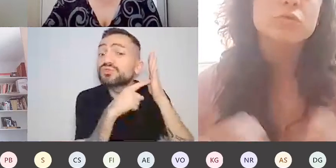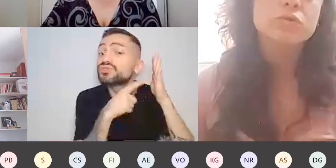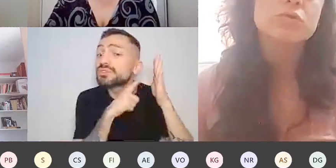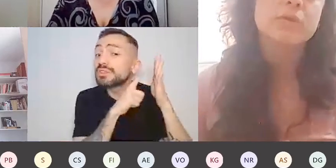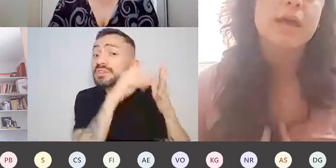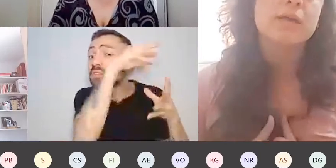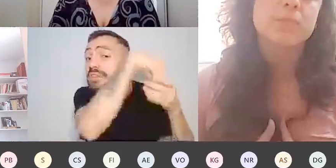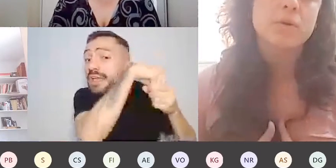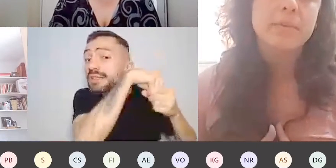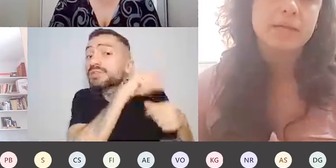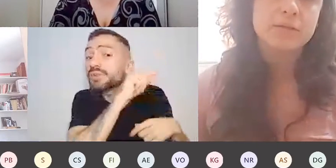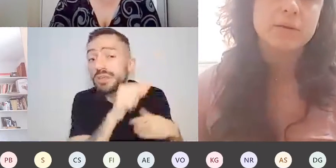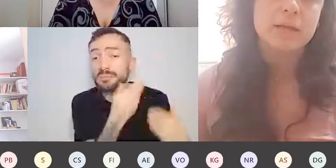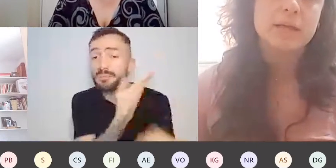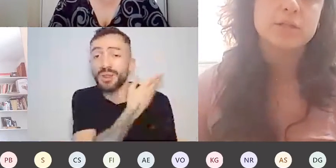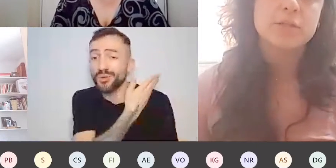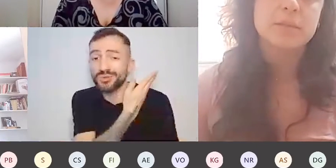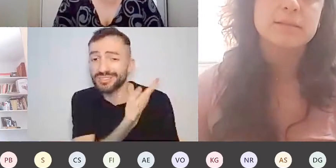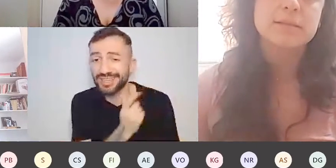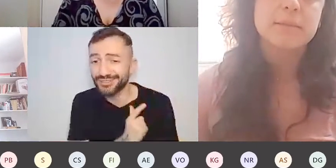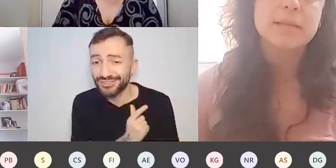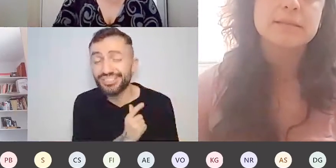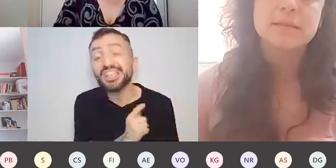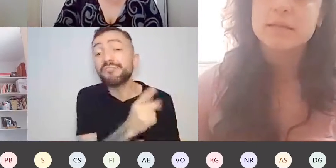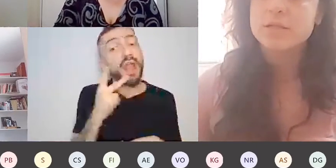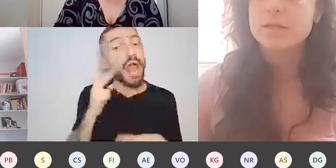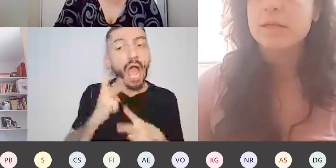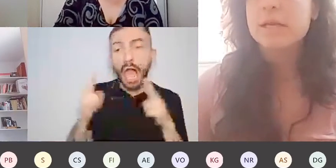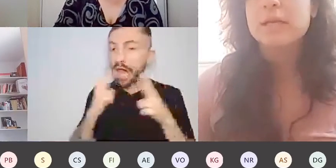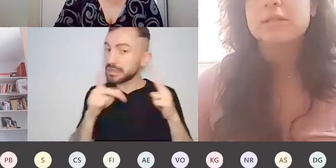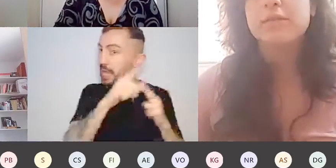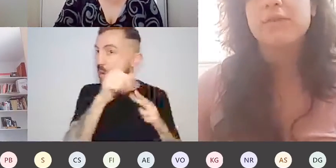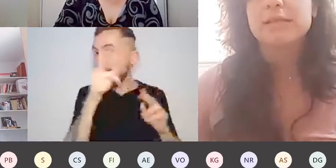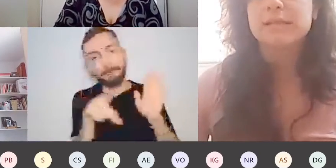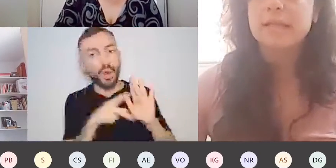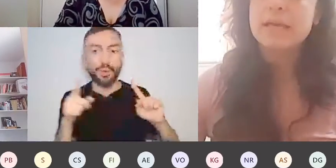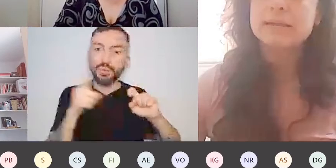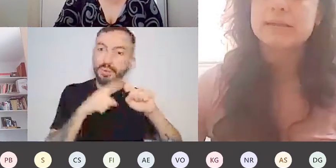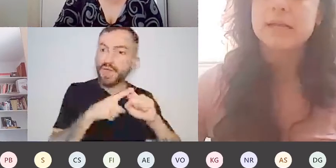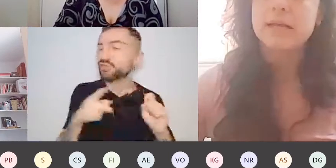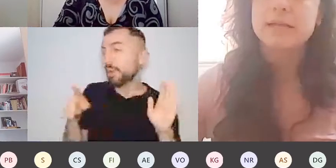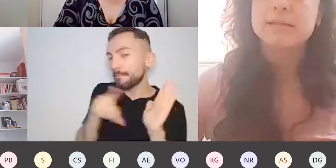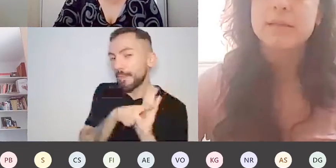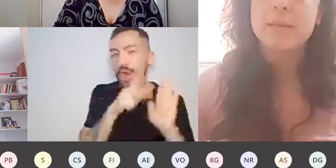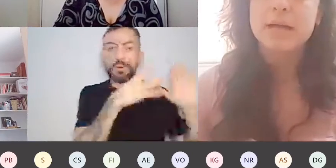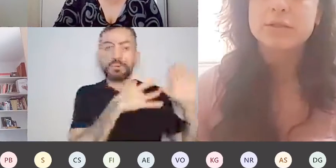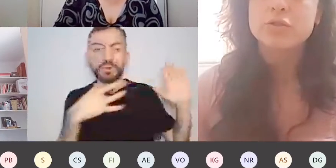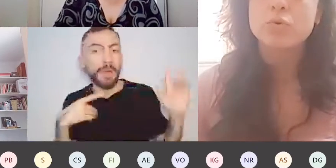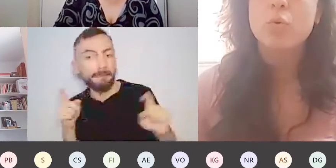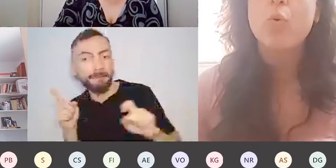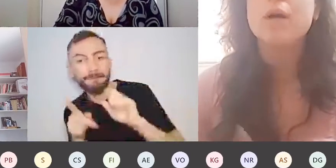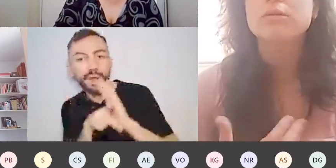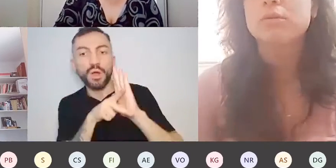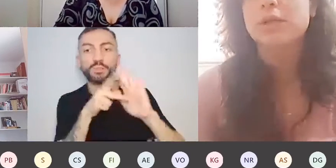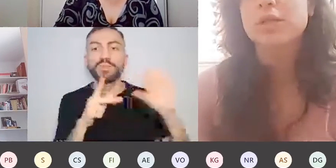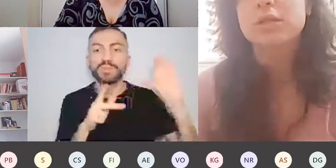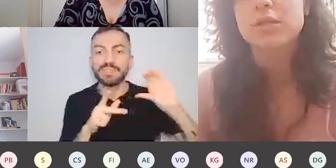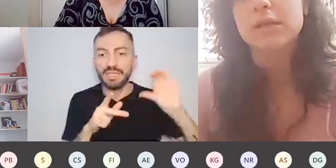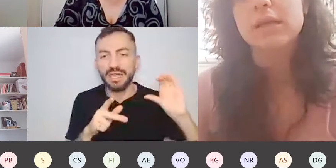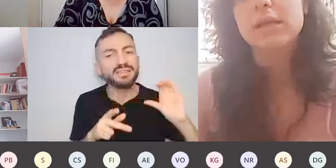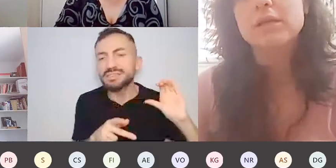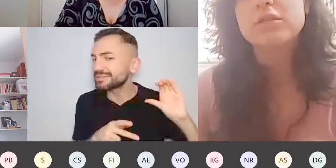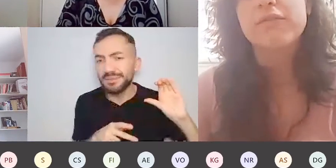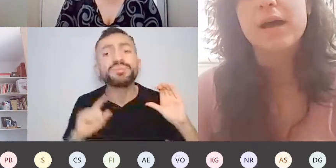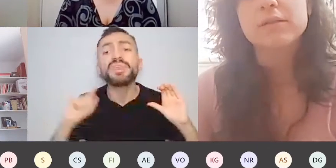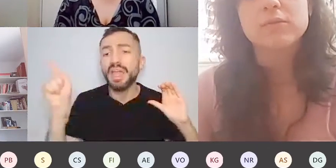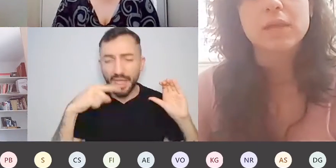um discurso técnico e biomédico, né? E a gente precisa bastante de fazer esse debate do quanto a